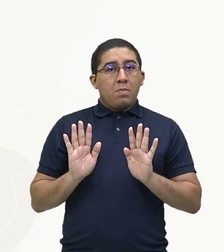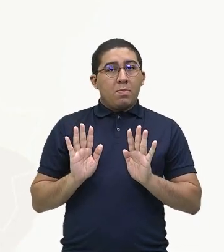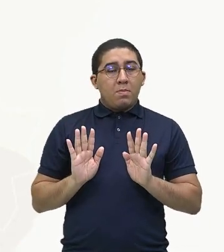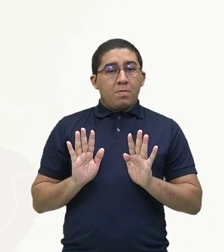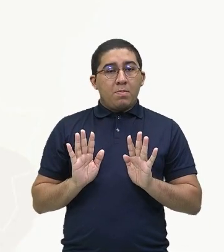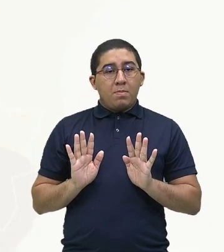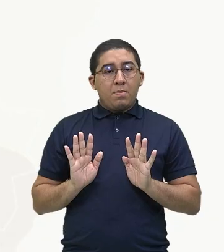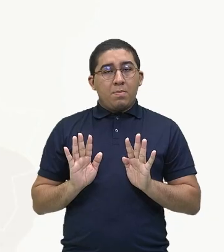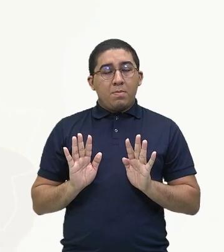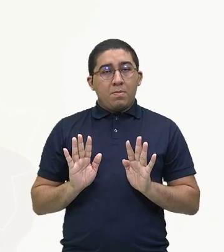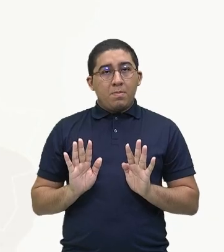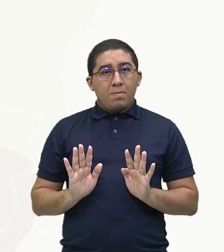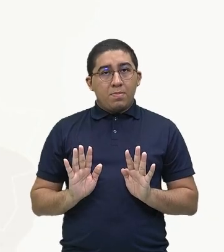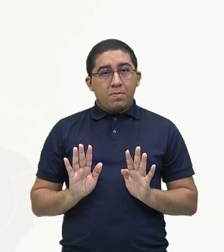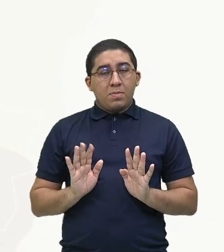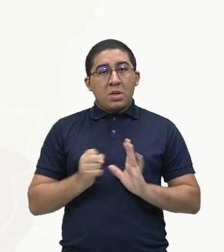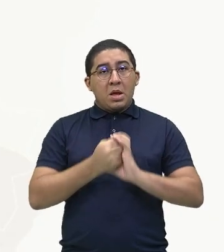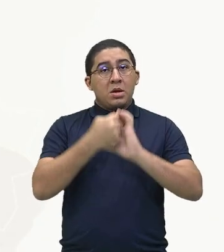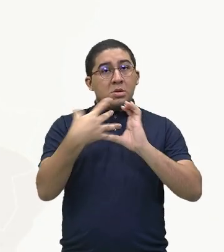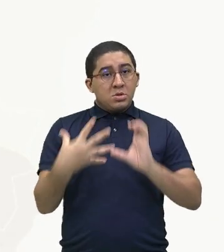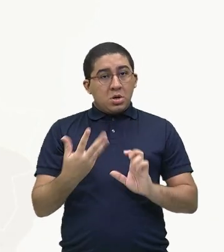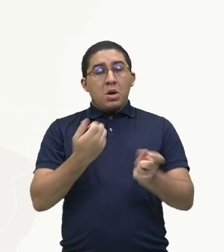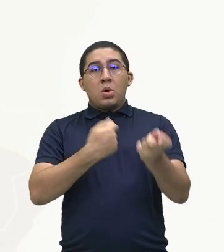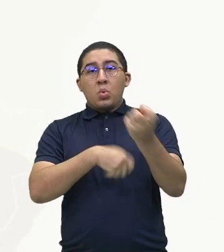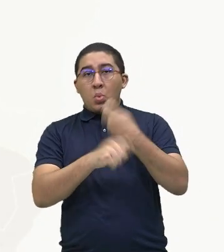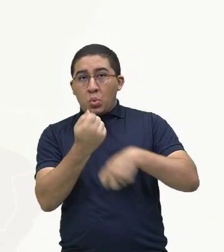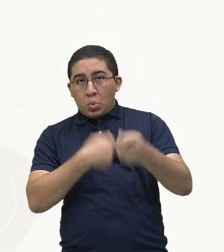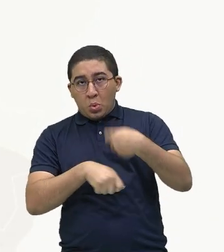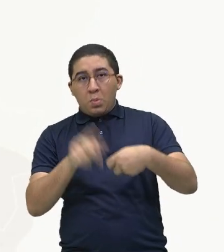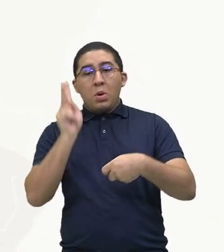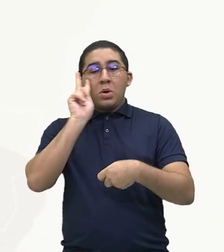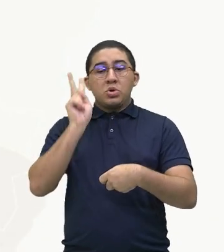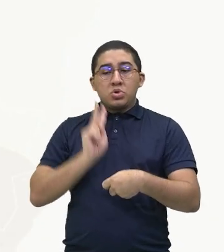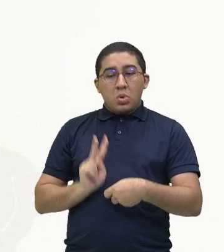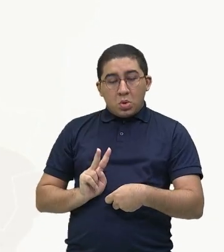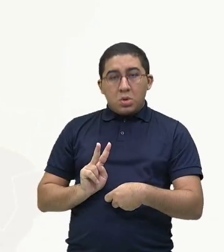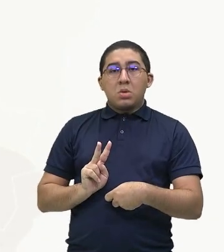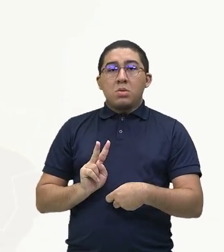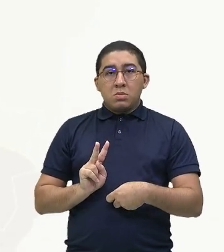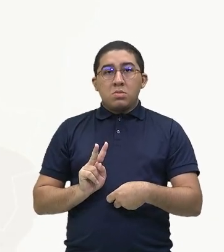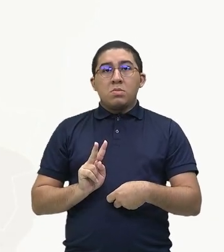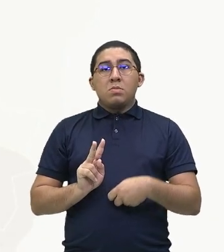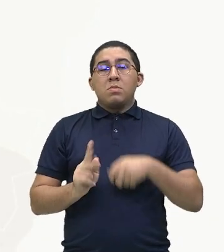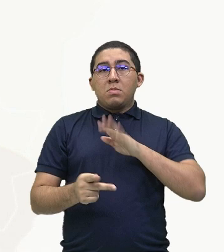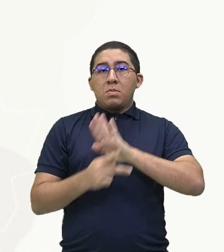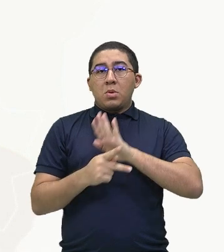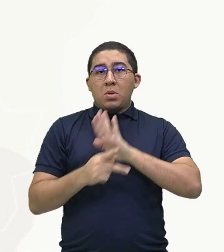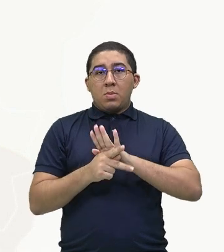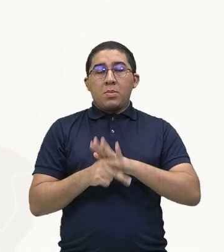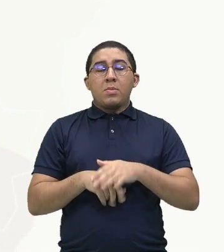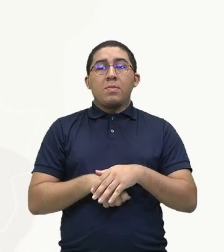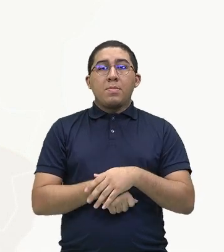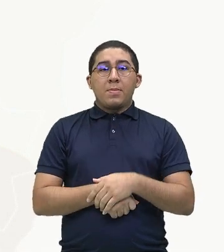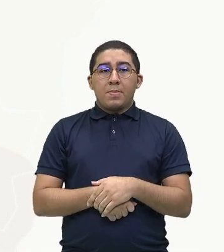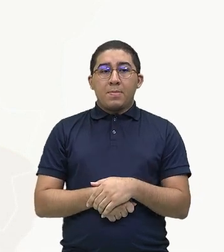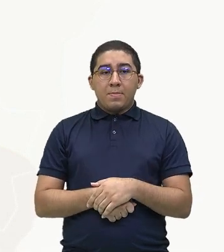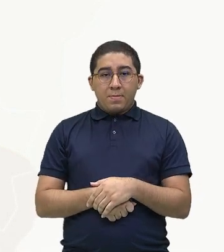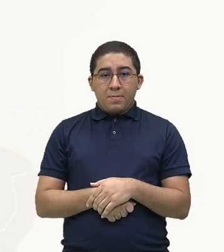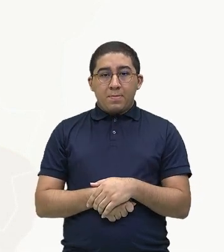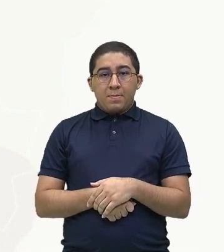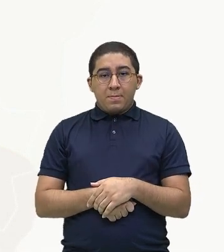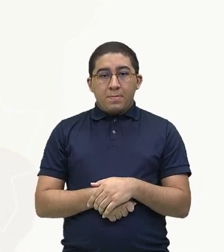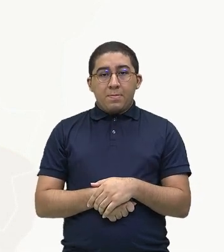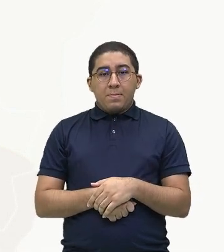Características econômicas e características históricas, né? As características físicas que a gente viu é lá do IBGE, tá bom? Já o